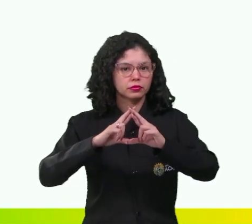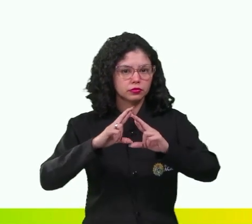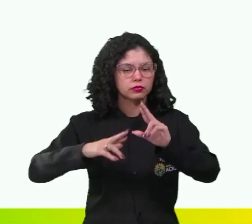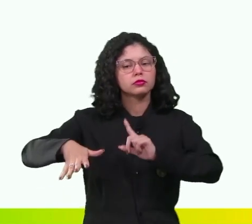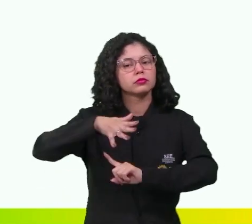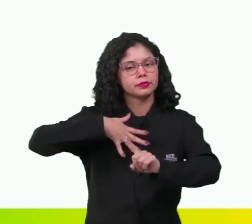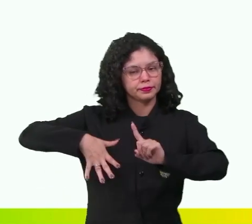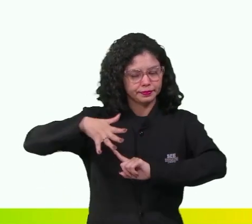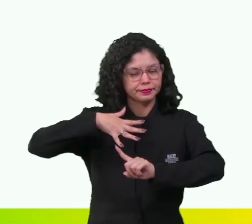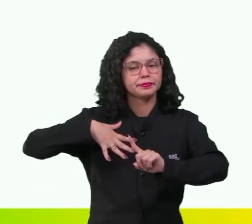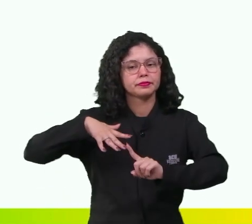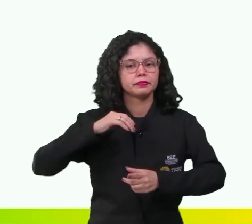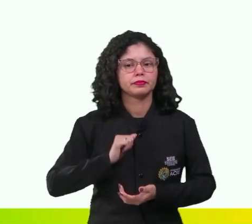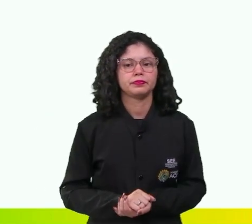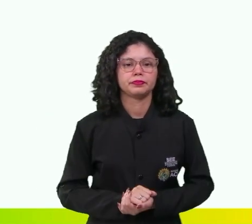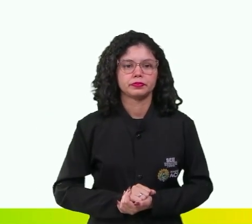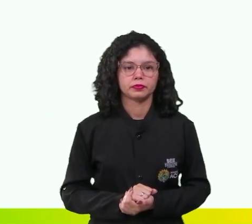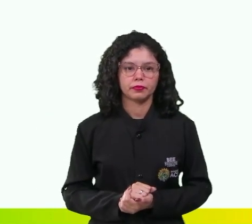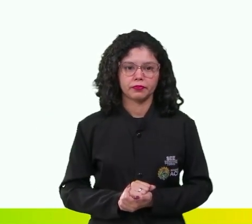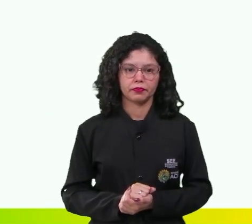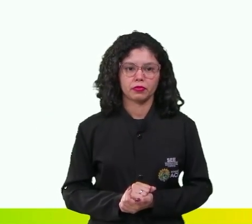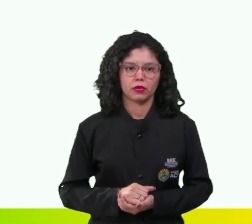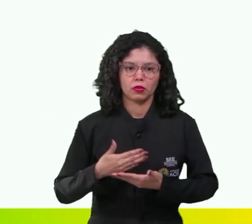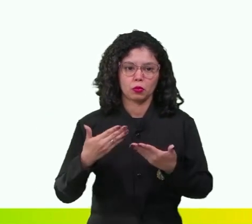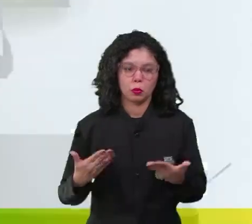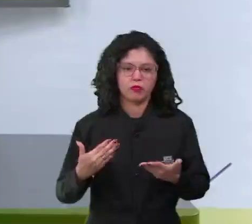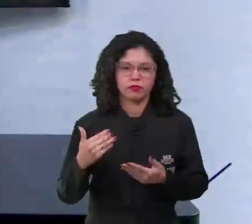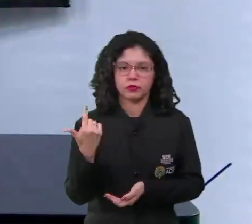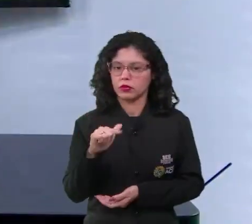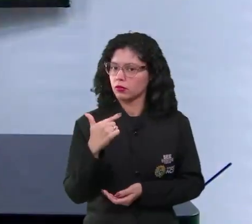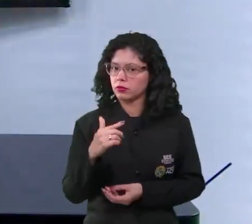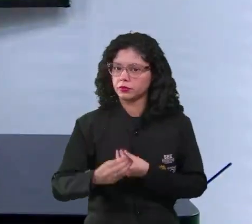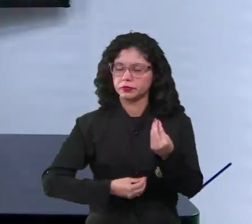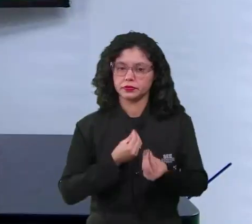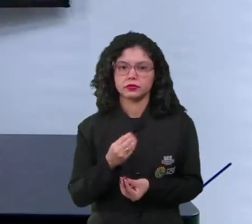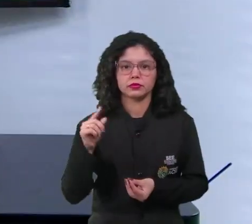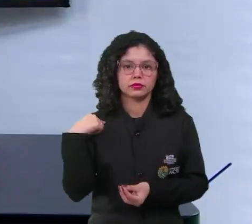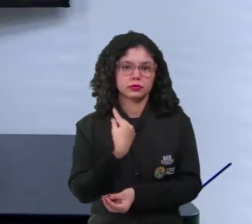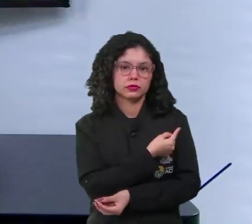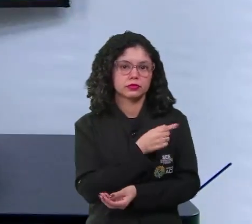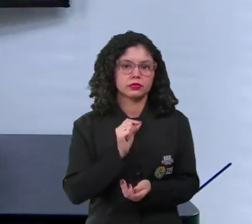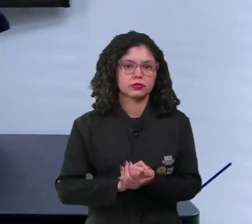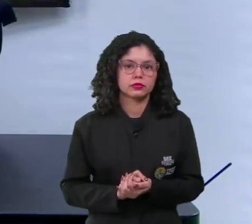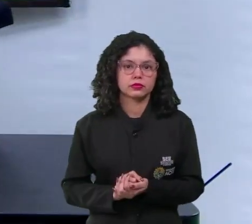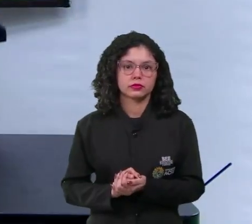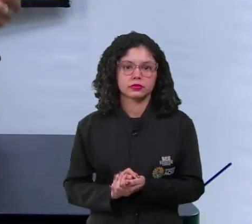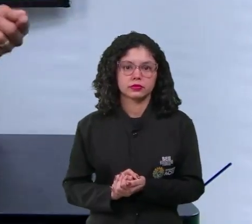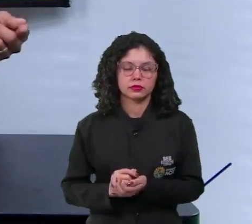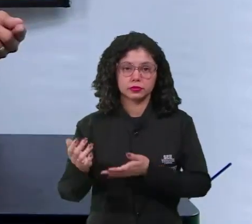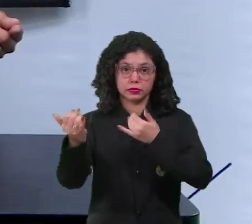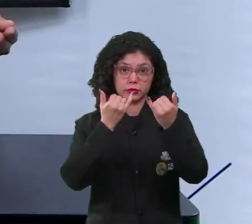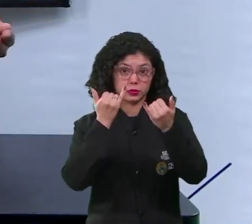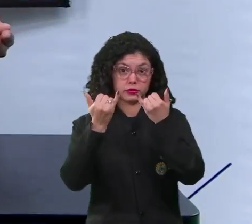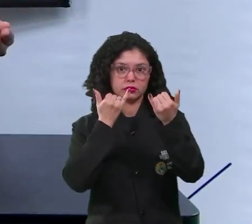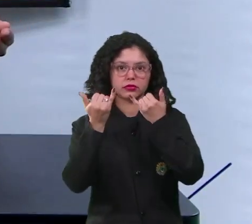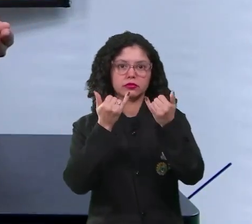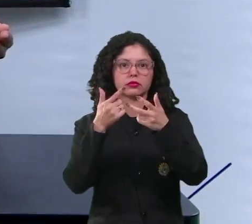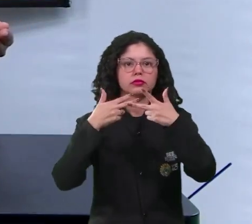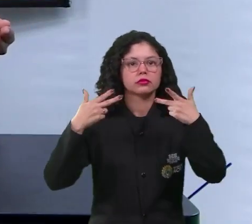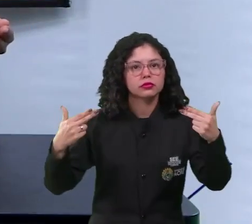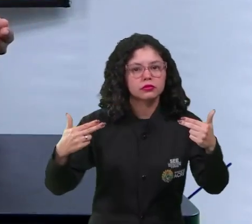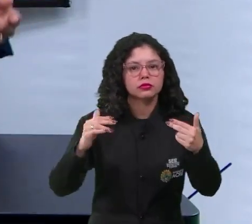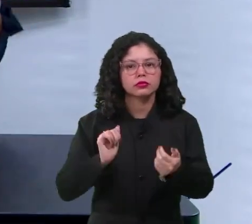harmônica e sustentável com o meio ambiente. Então, não adianta a gente ter informação das